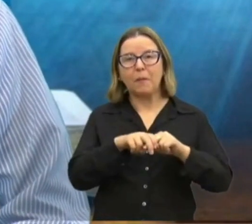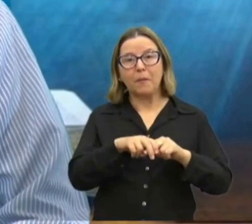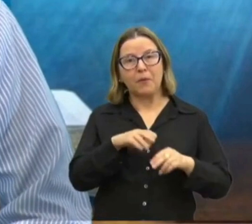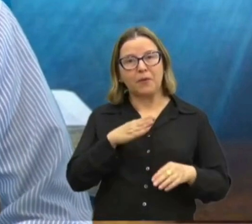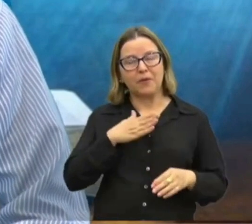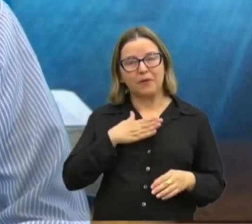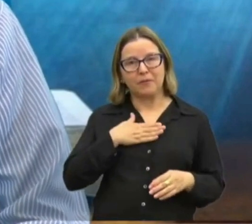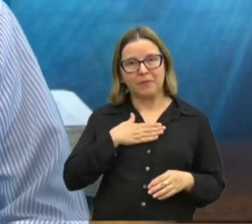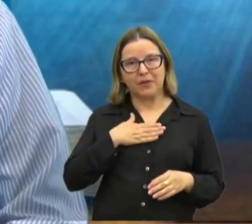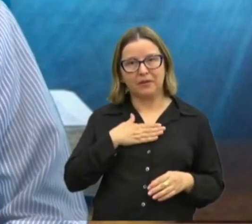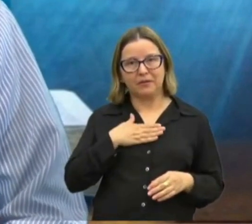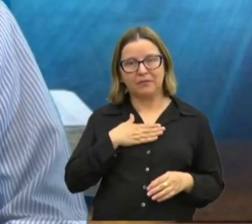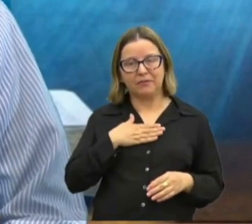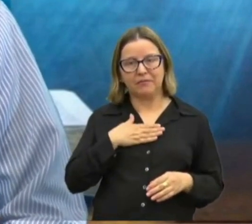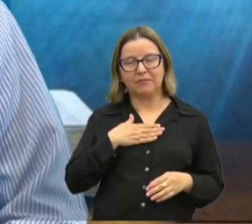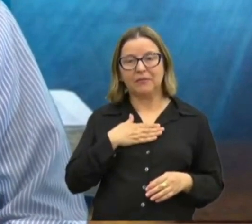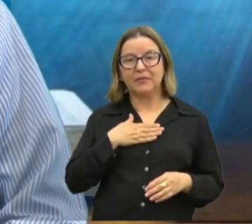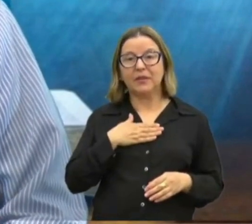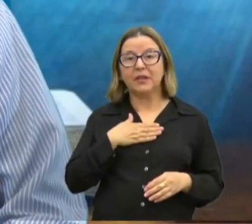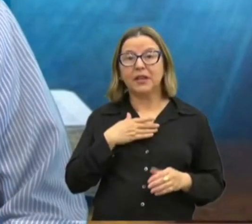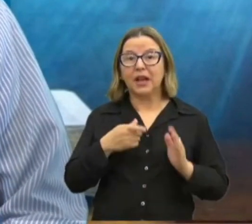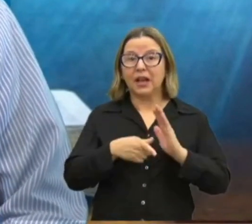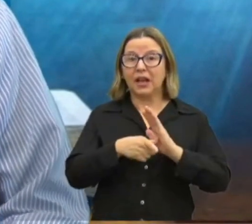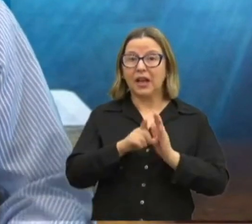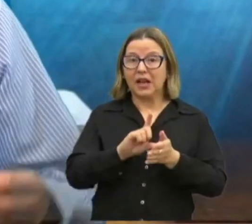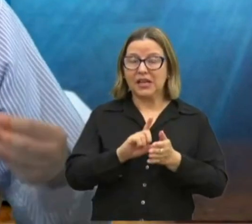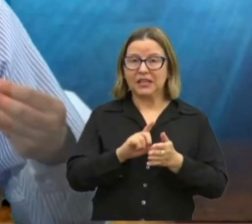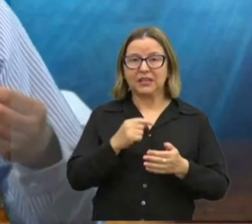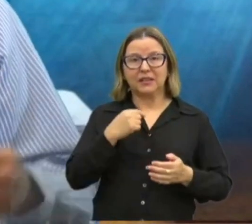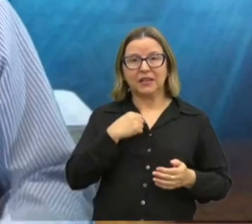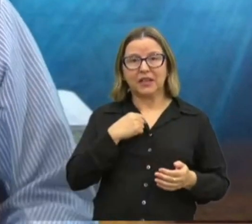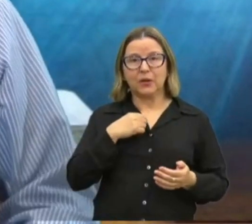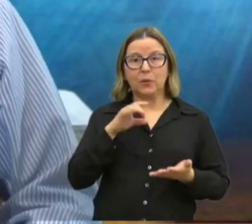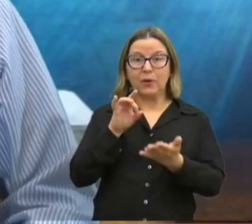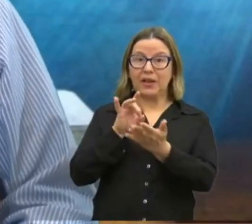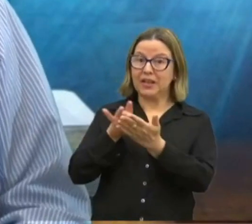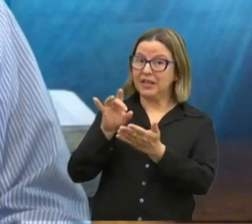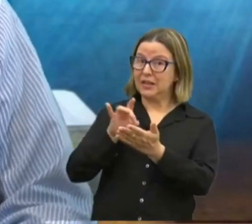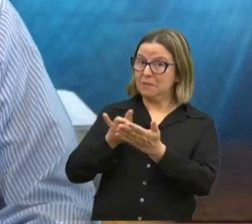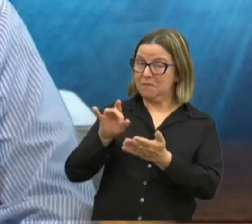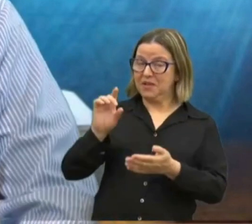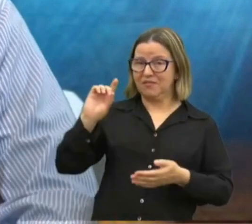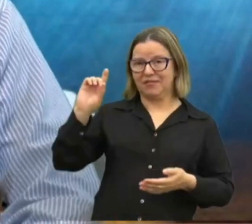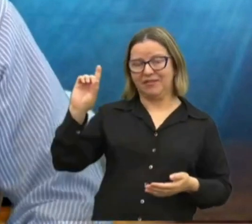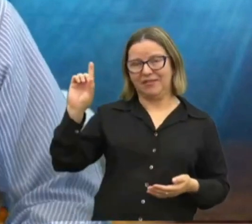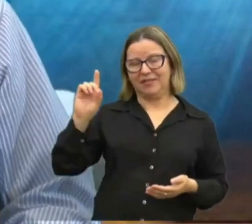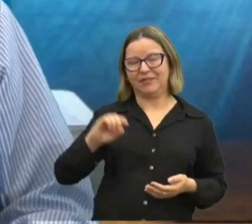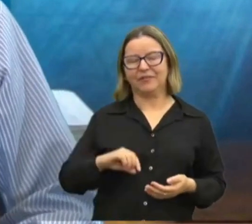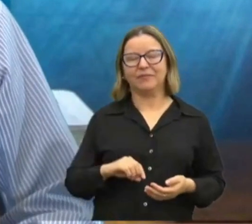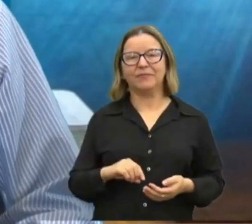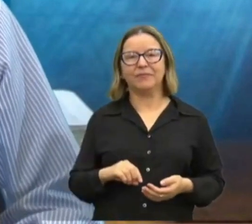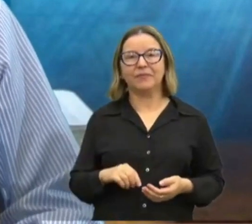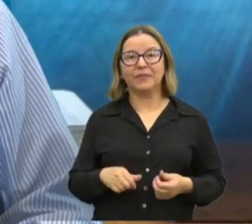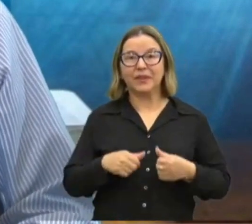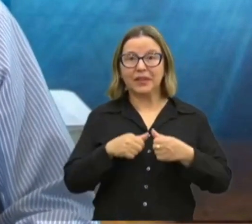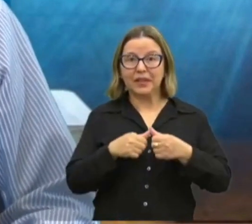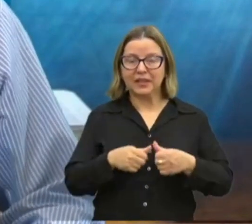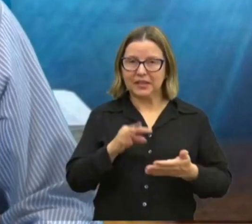prova do amor de Deus. Né? Então é nesse contexto que nós